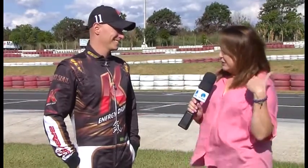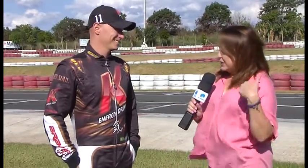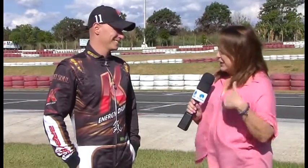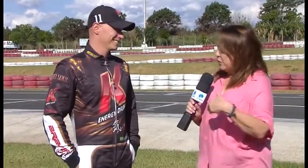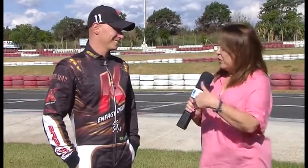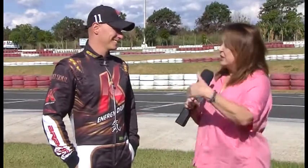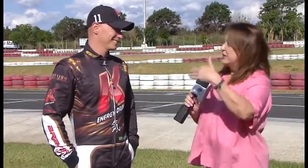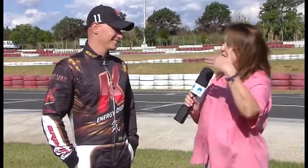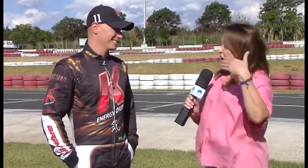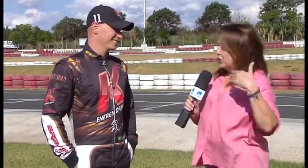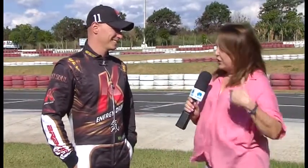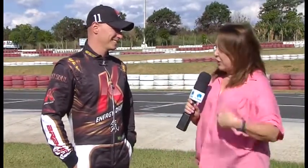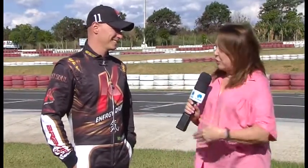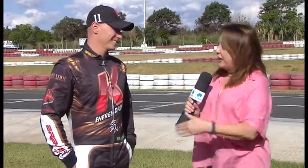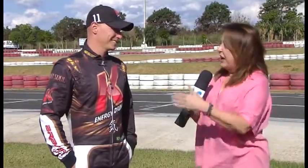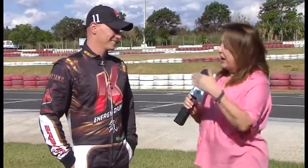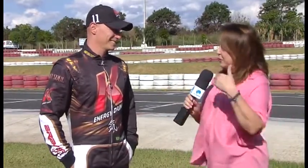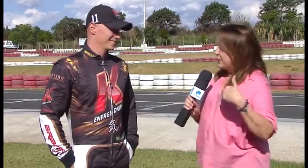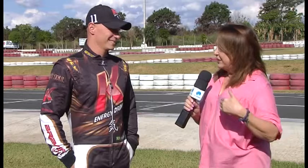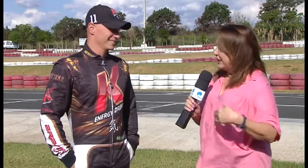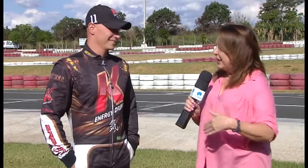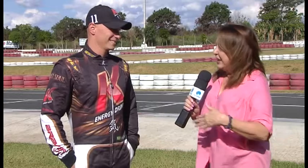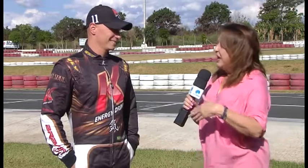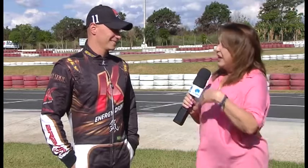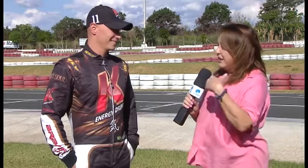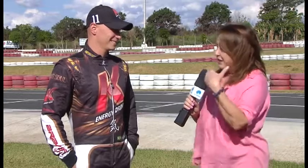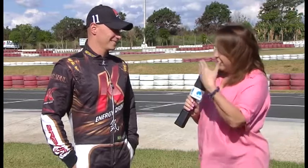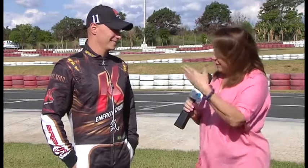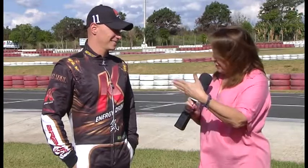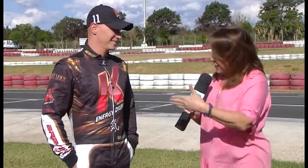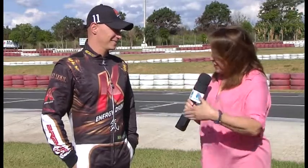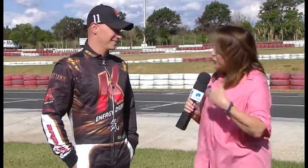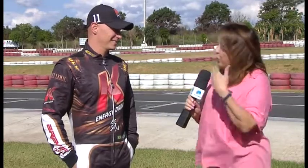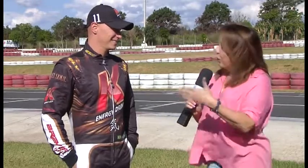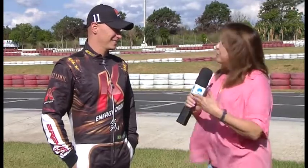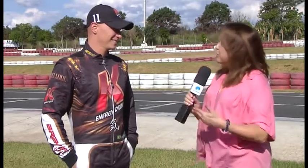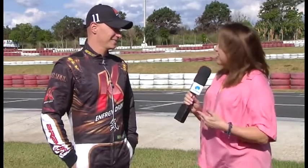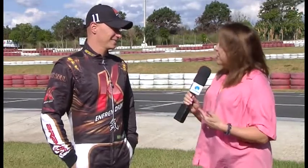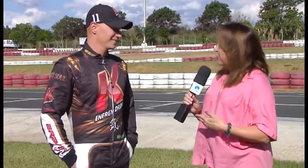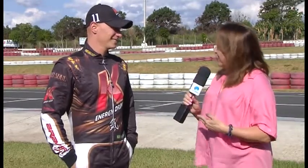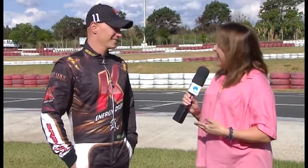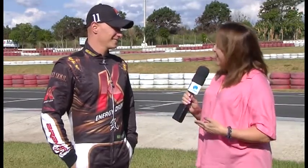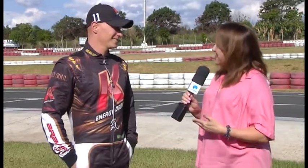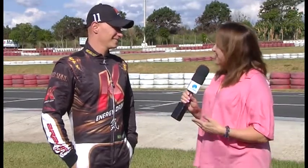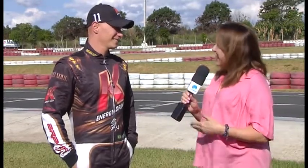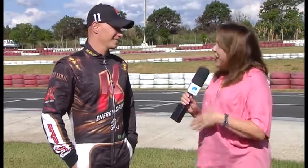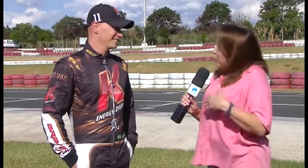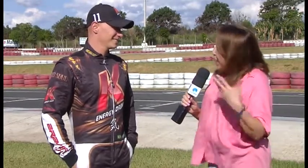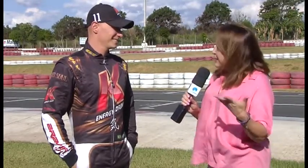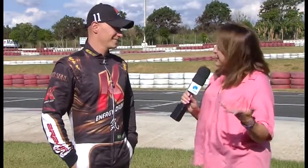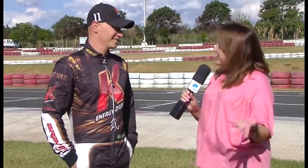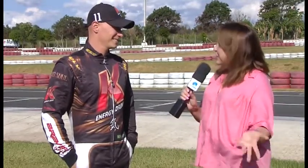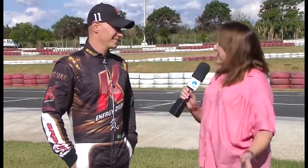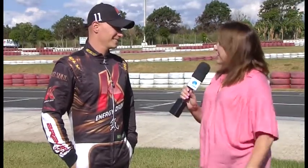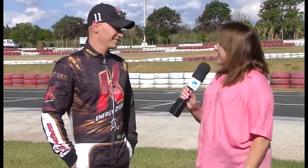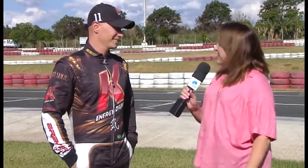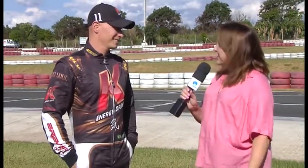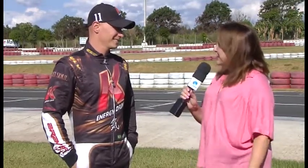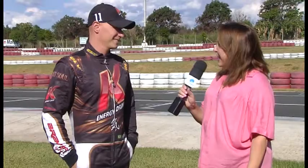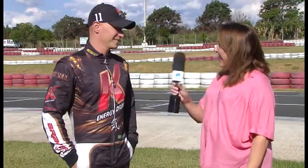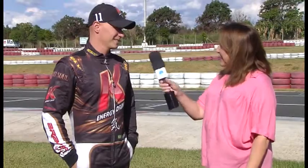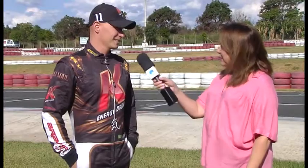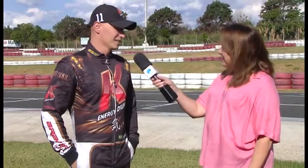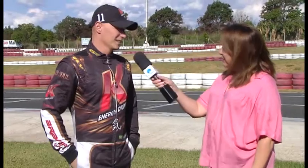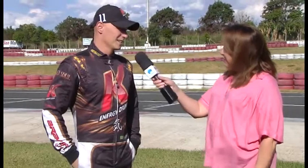última entrevista nossa, a gente tem acompanhado, você tem aí vencido outros campeonatos, né? Quais assim você gostaria